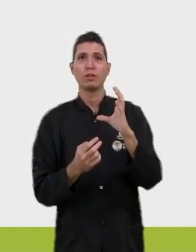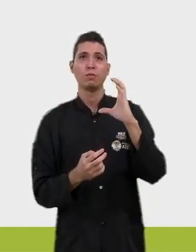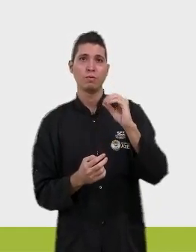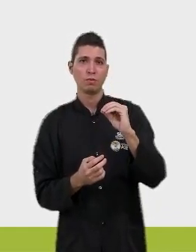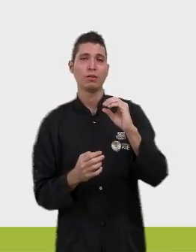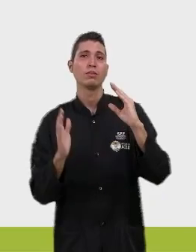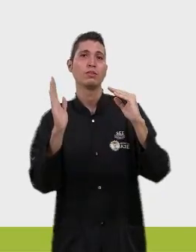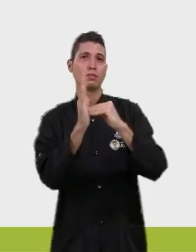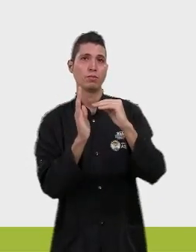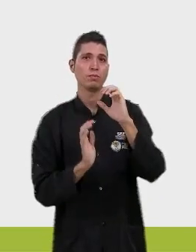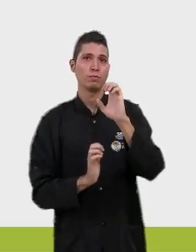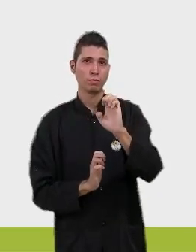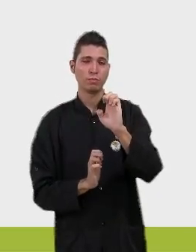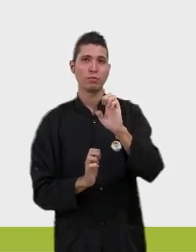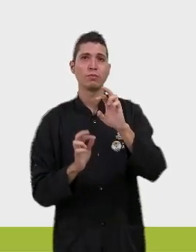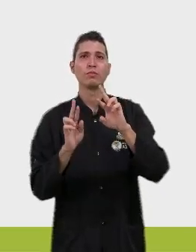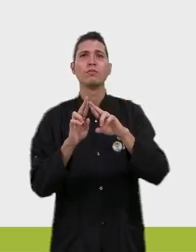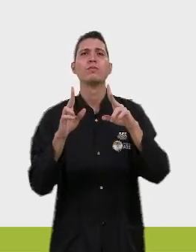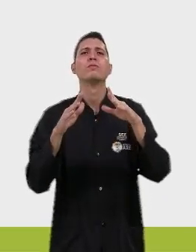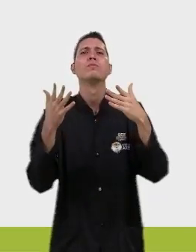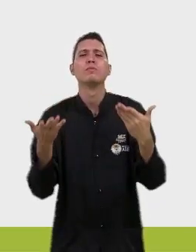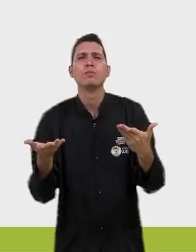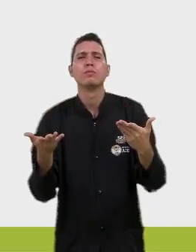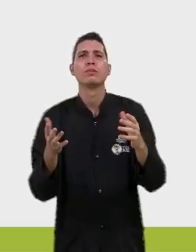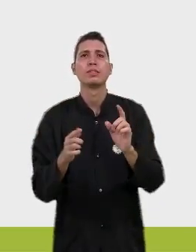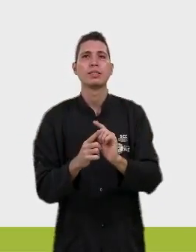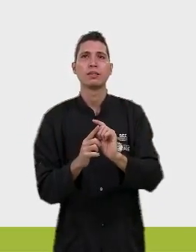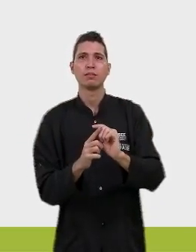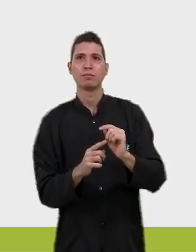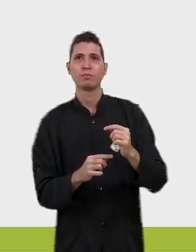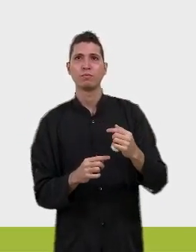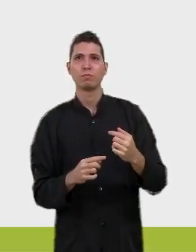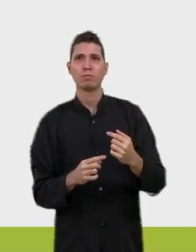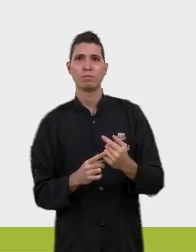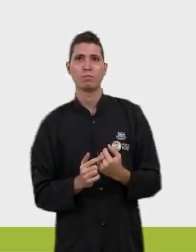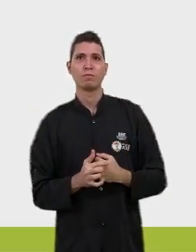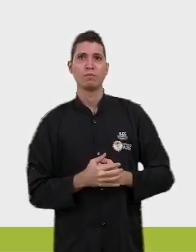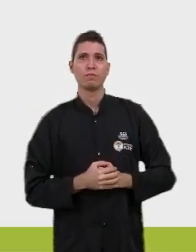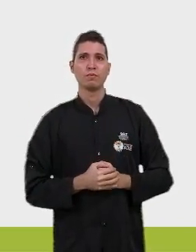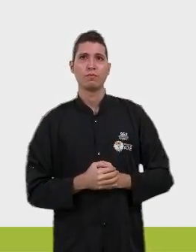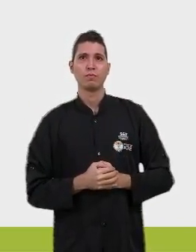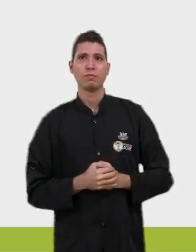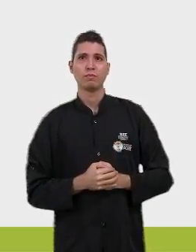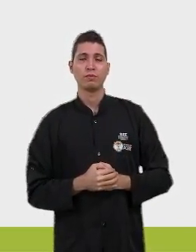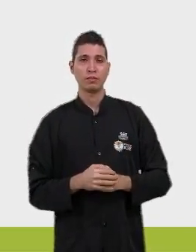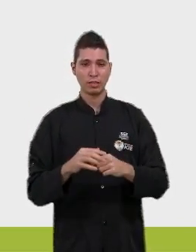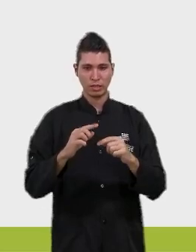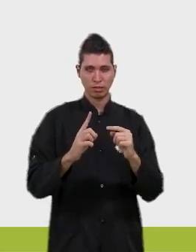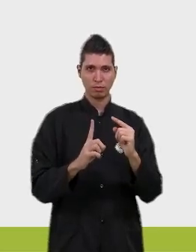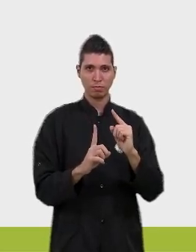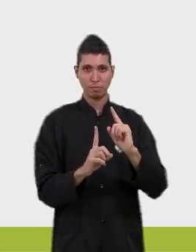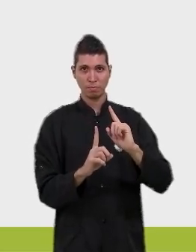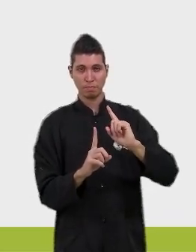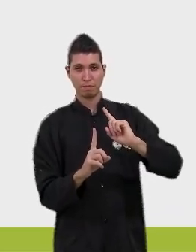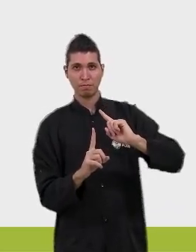até o E. O que diferencia é que essa parte aqui é positiva e essa parte aqui é negativa, sinal de menos